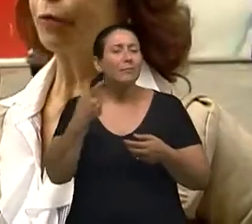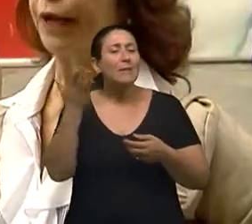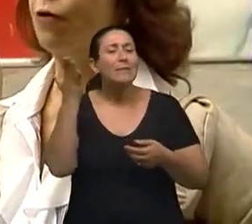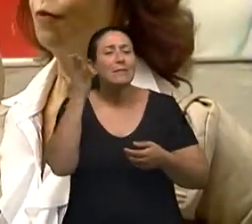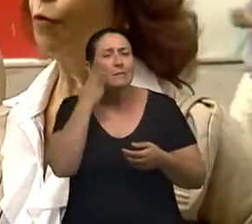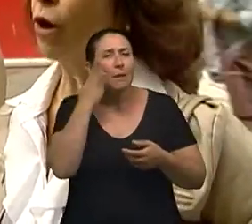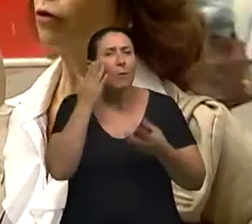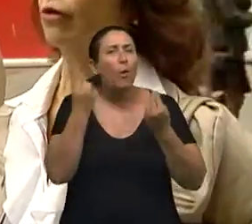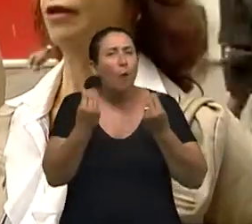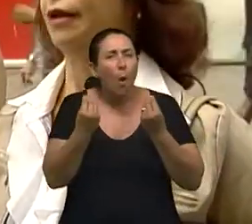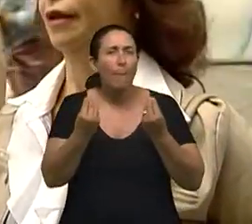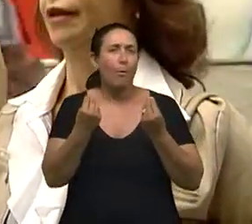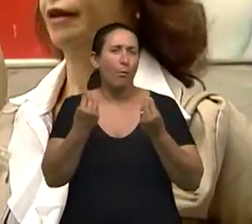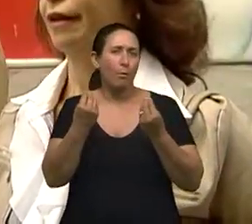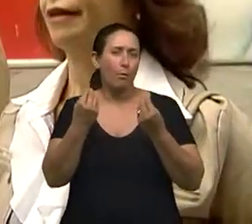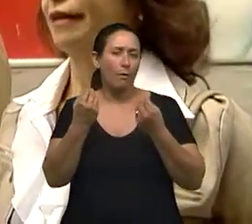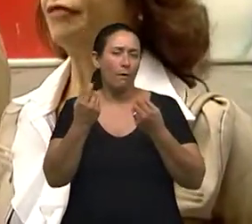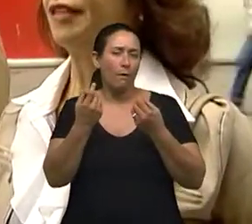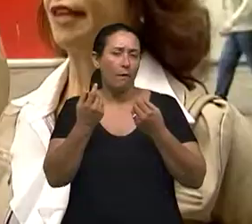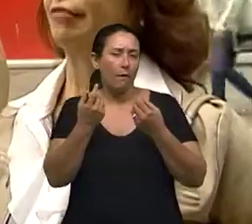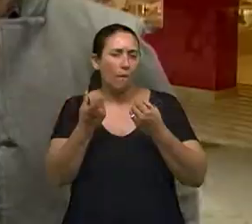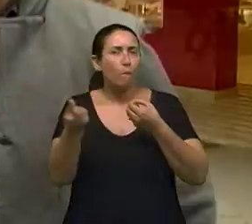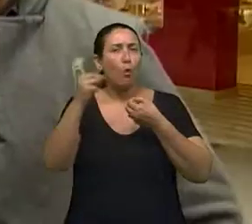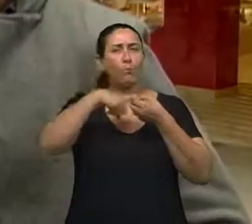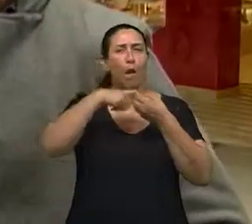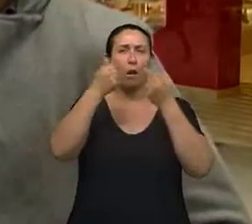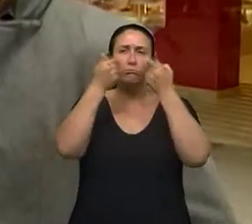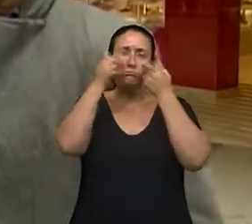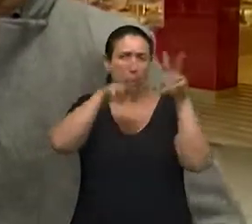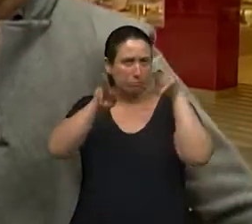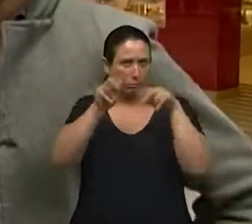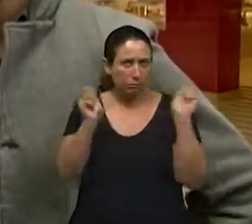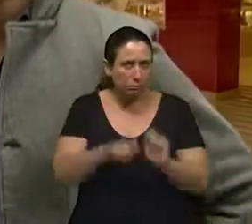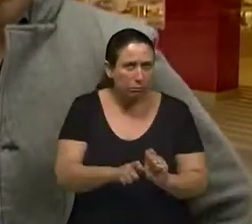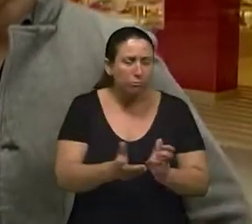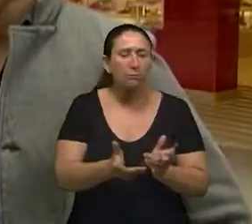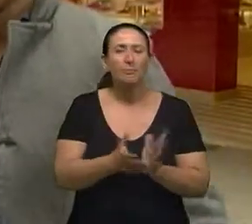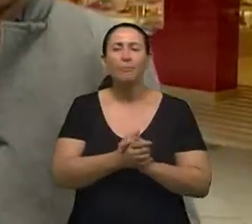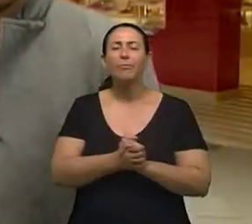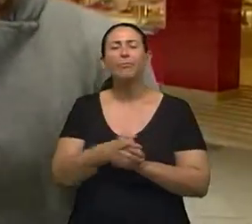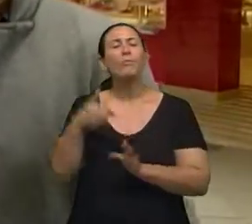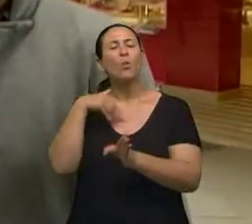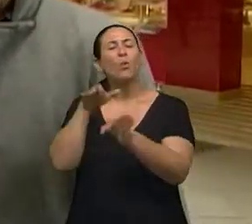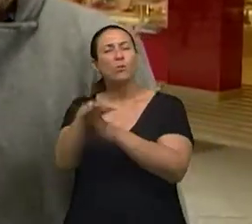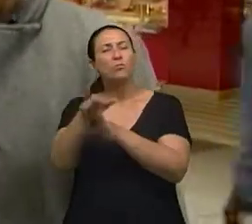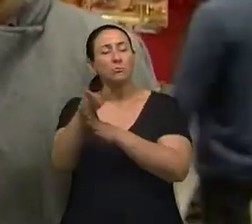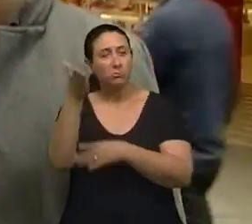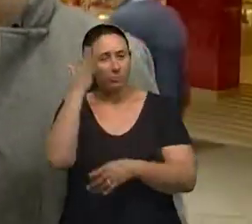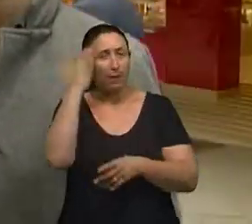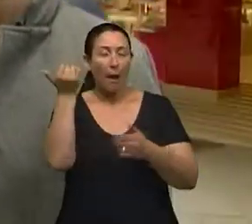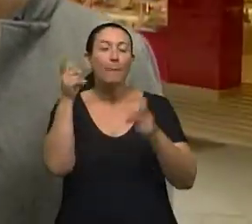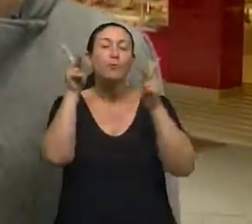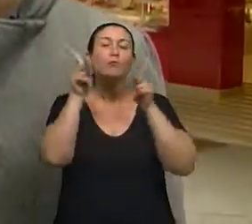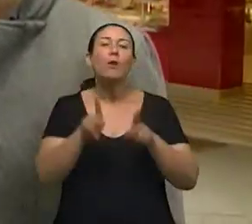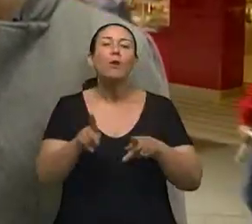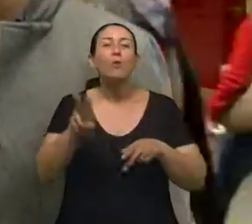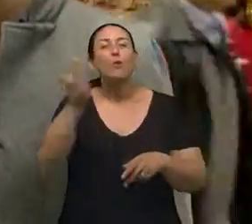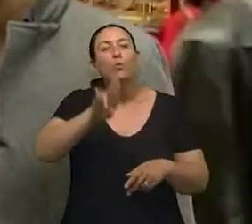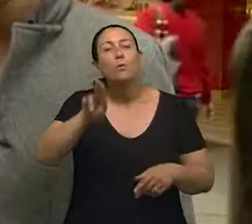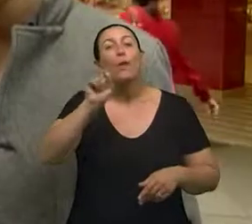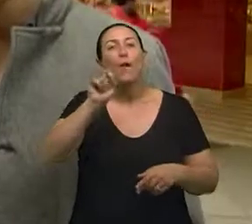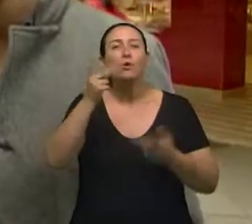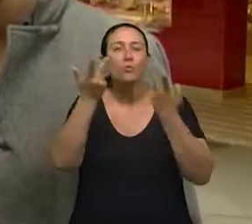possa recuperar um pouco da visão. Queria saber se ele aconselha mesmo com veemência que a pessoa faça